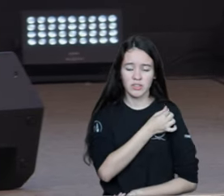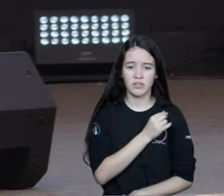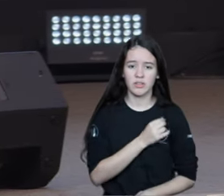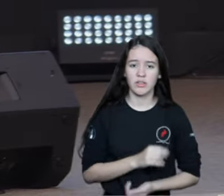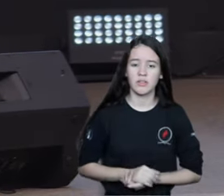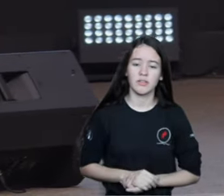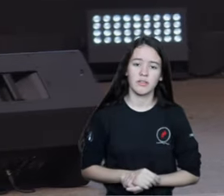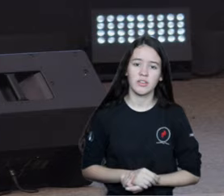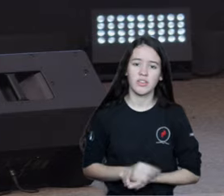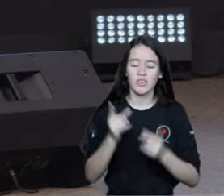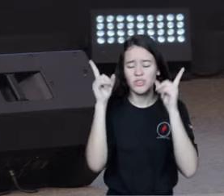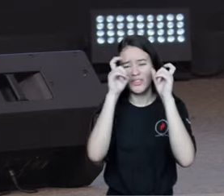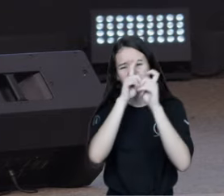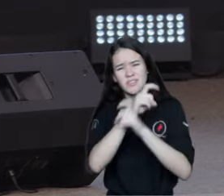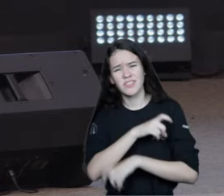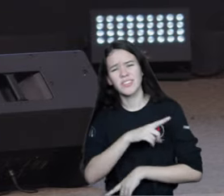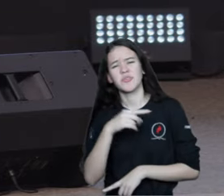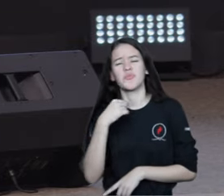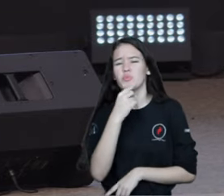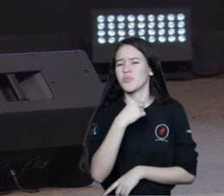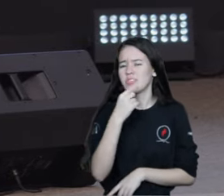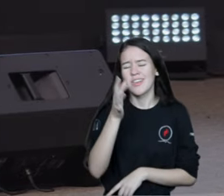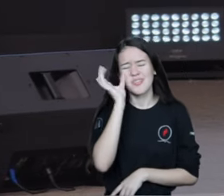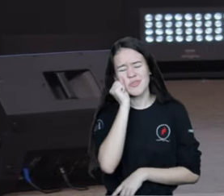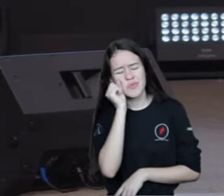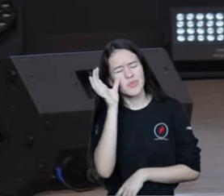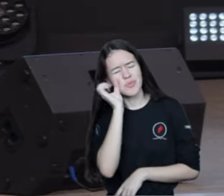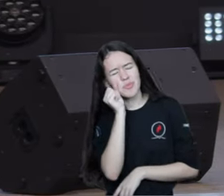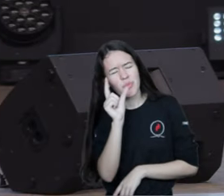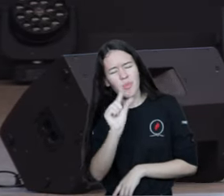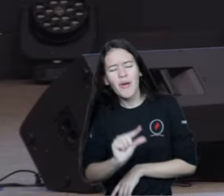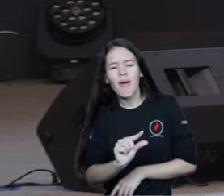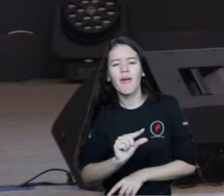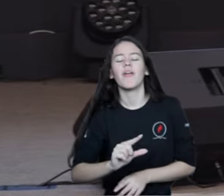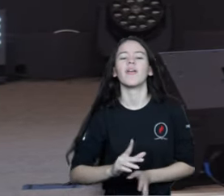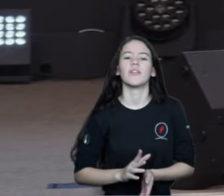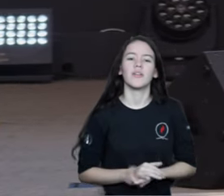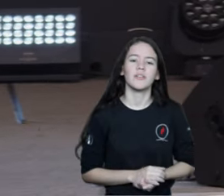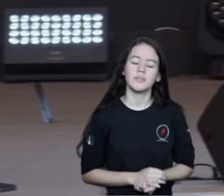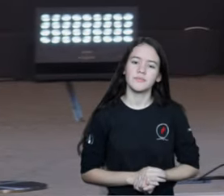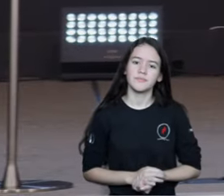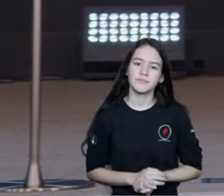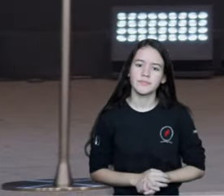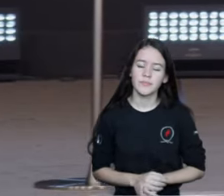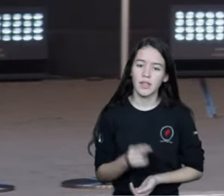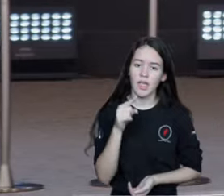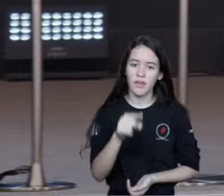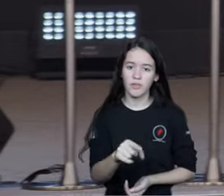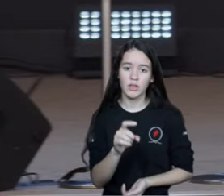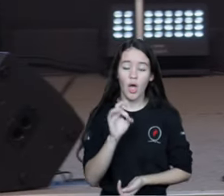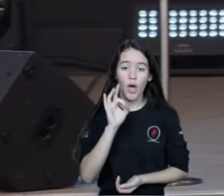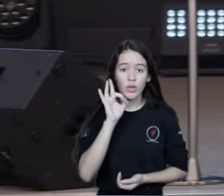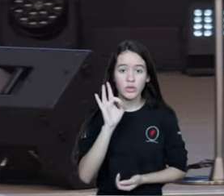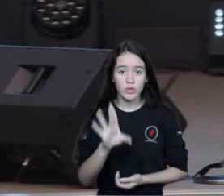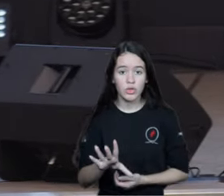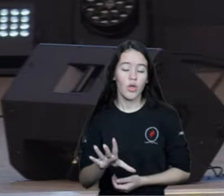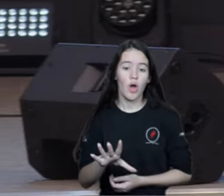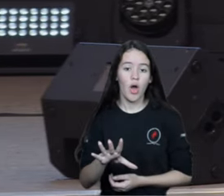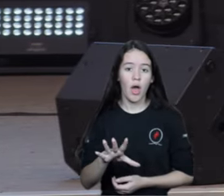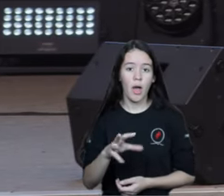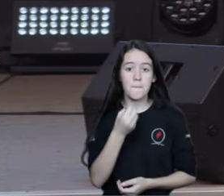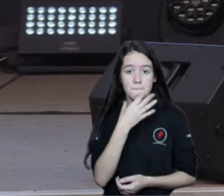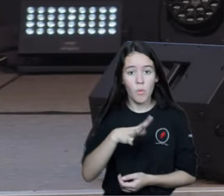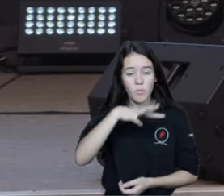dificuldade para dormir dorme pouco aí você só dá valor a